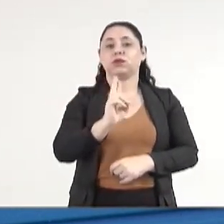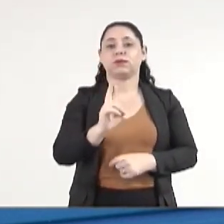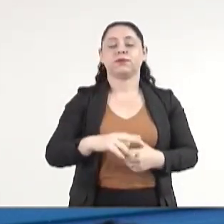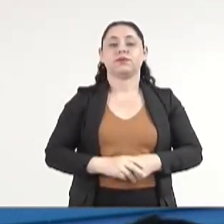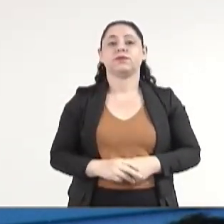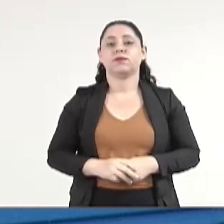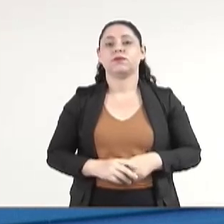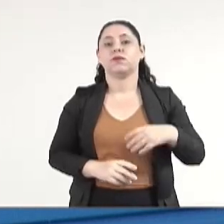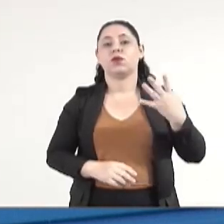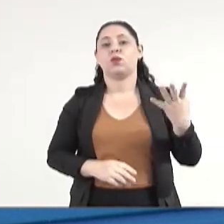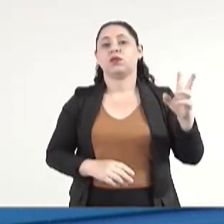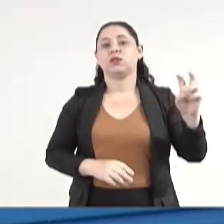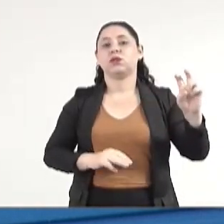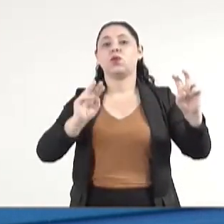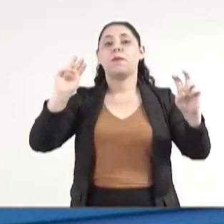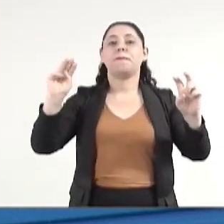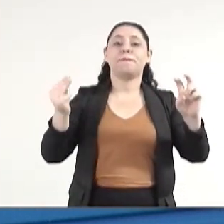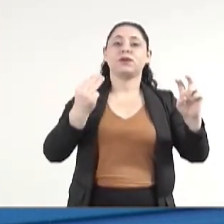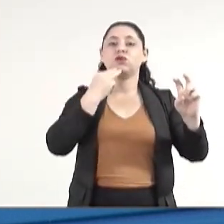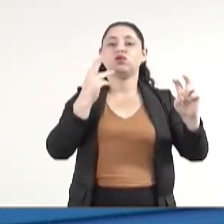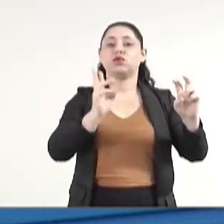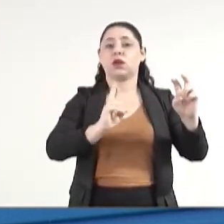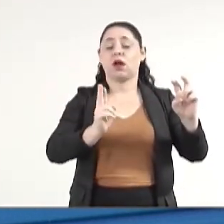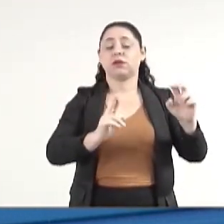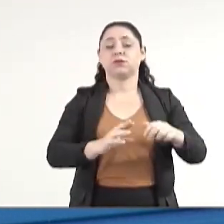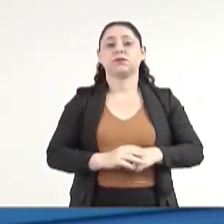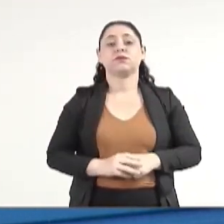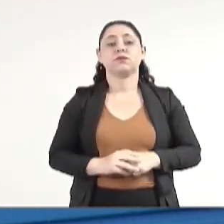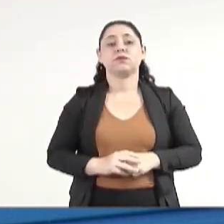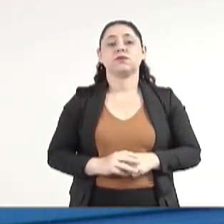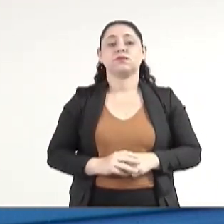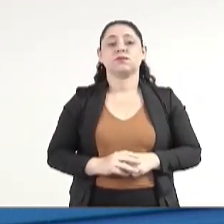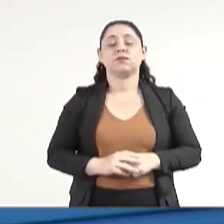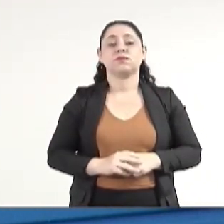reais. 45 milhões de reais